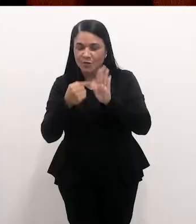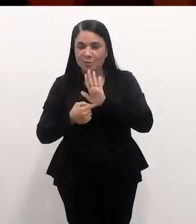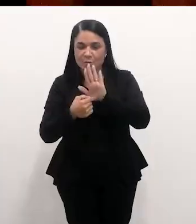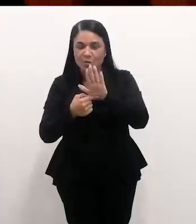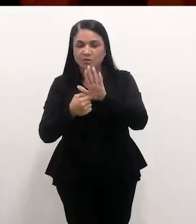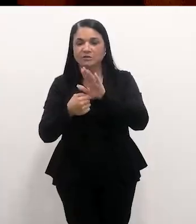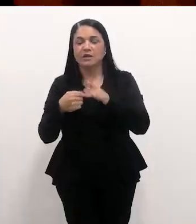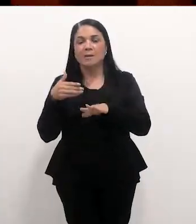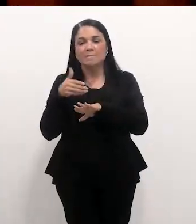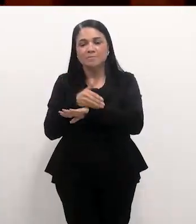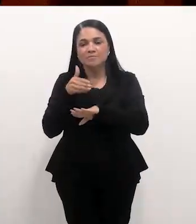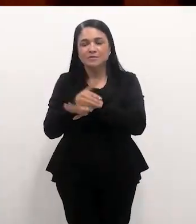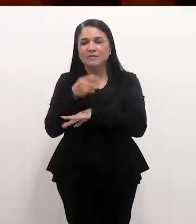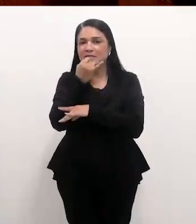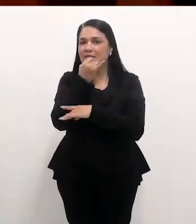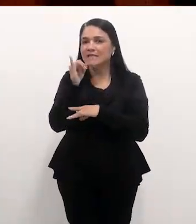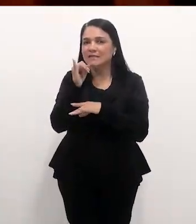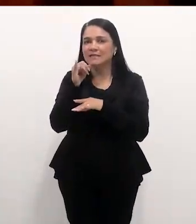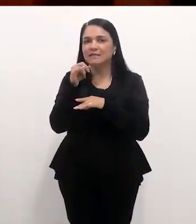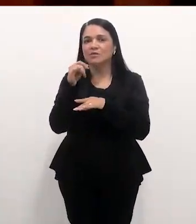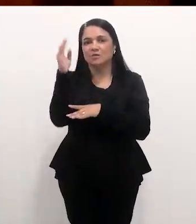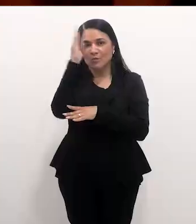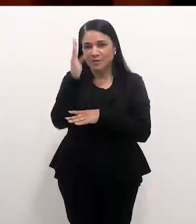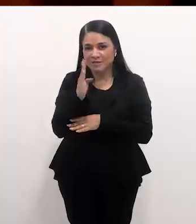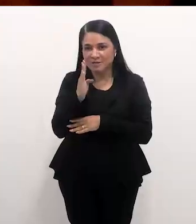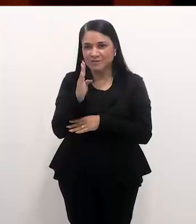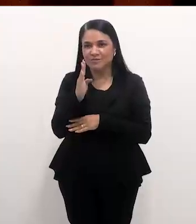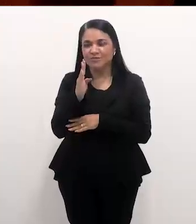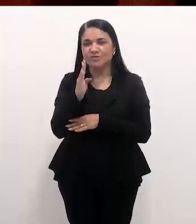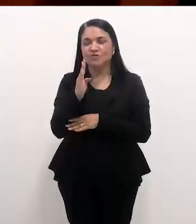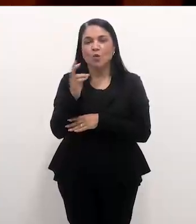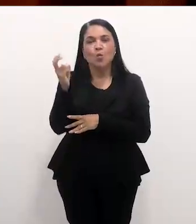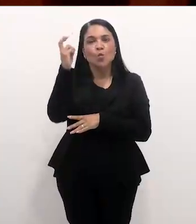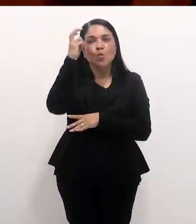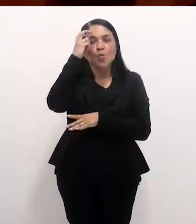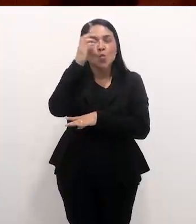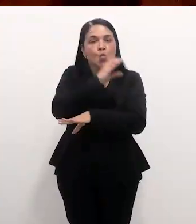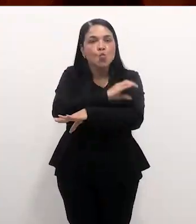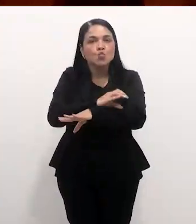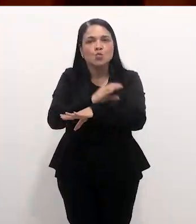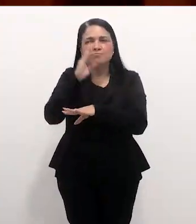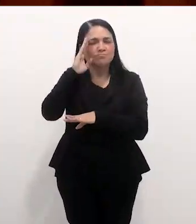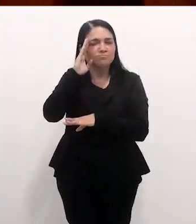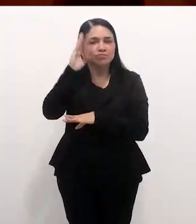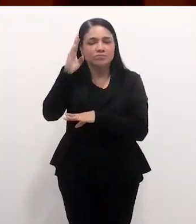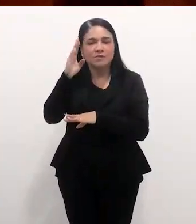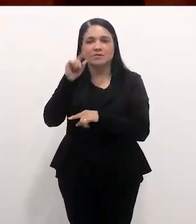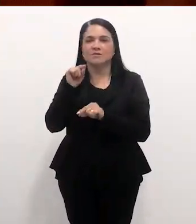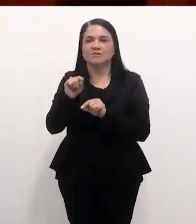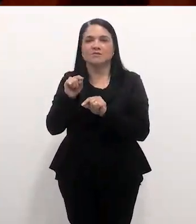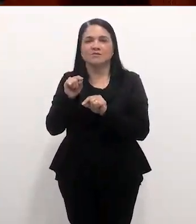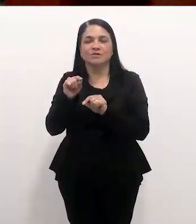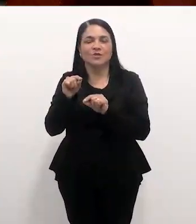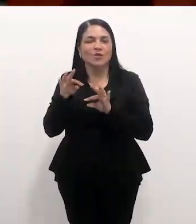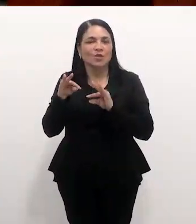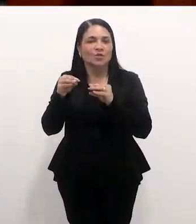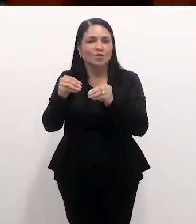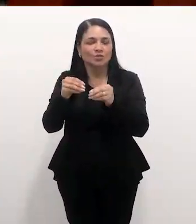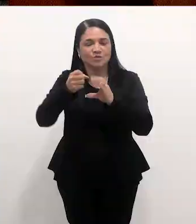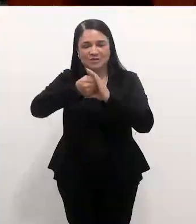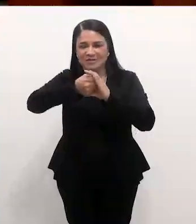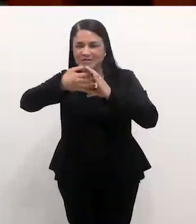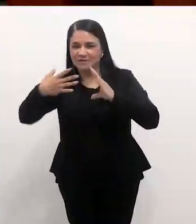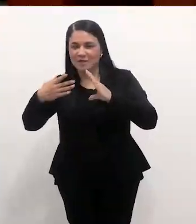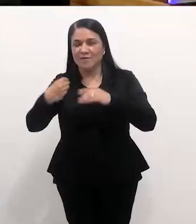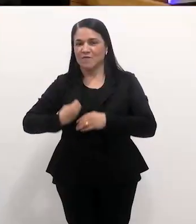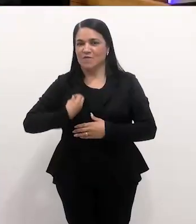trata da presença italiana no Brasil, mas exatamente da questão da presença cultural no Brasil, que pega todos